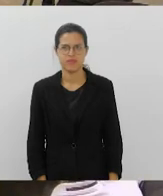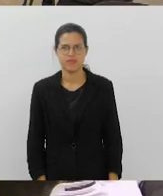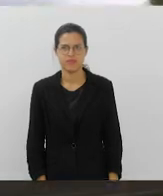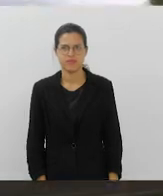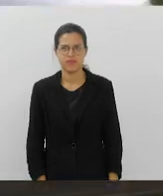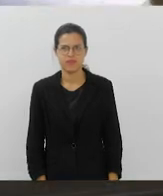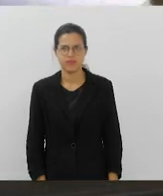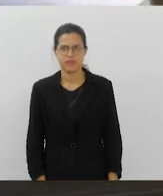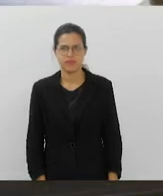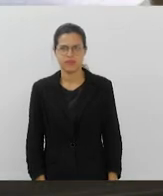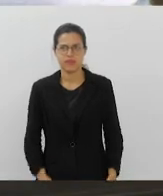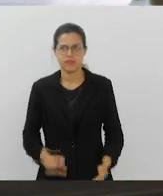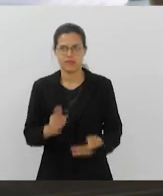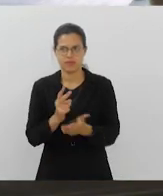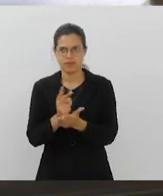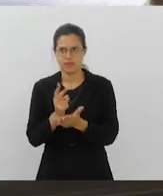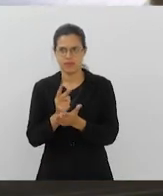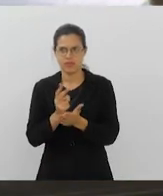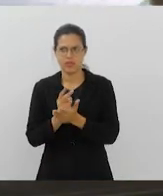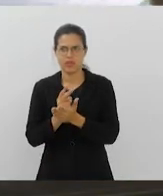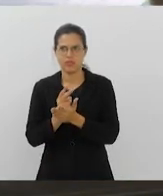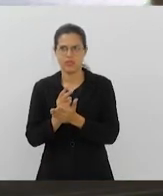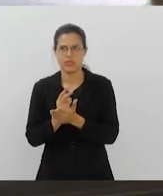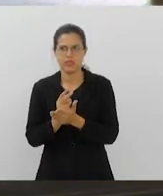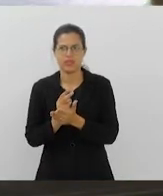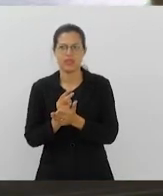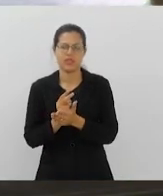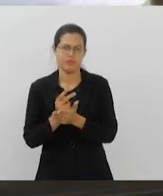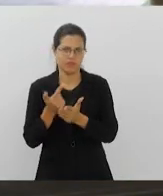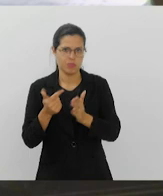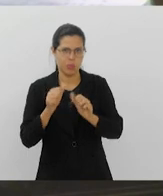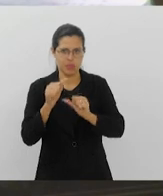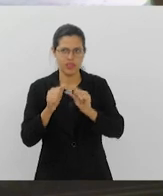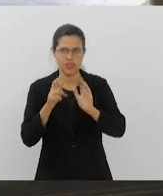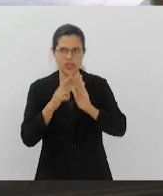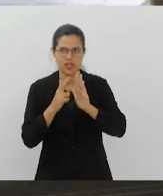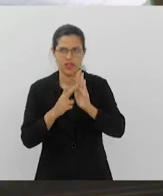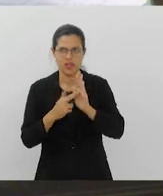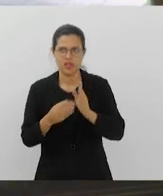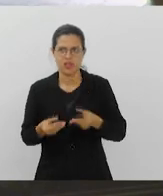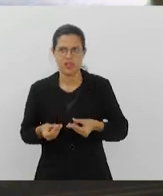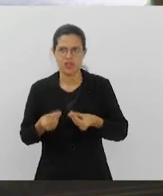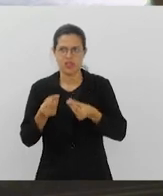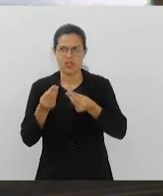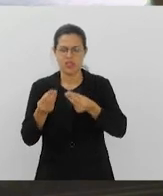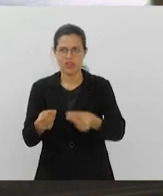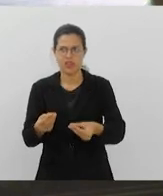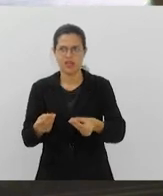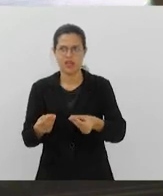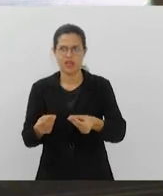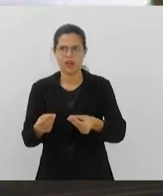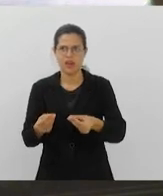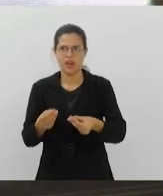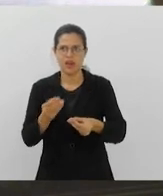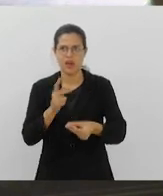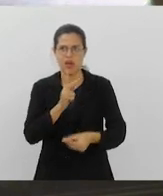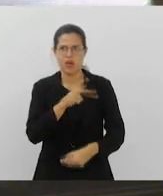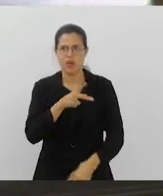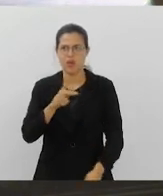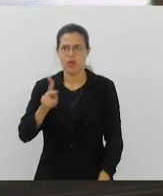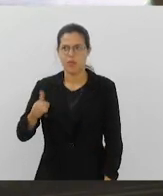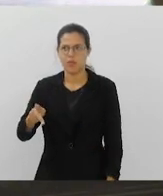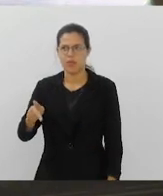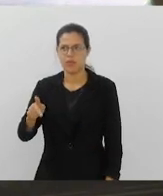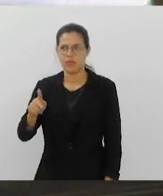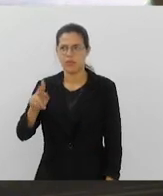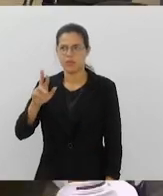Seguimos com a cerimônia. Vamos quebrar o protocolo e entregar a graduação ao mestre Ralph Gracie. Muito bom,